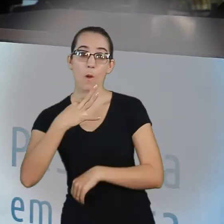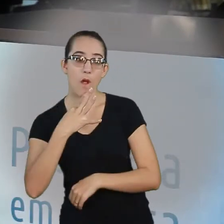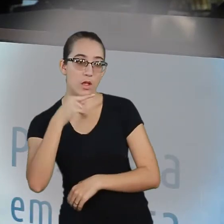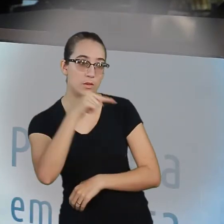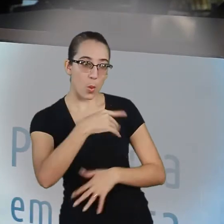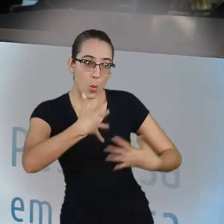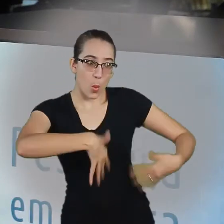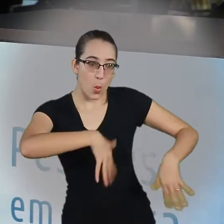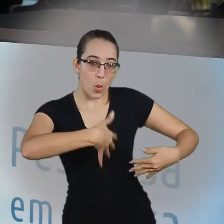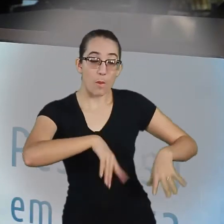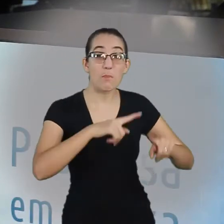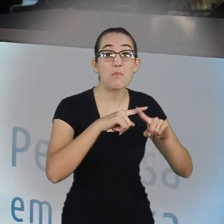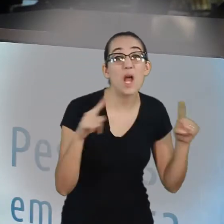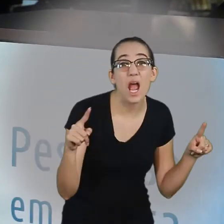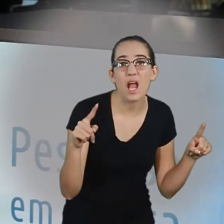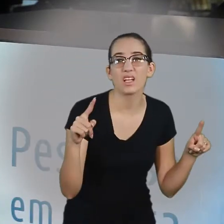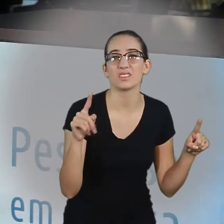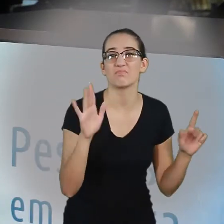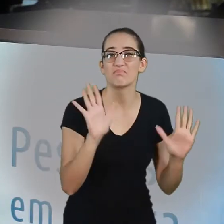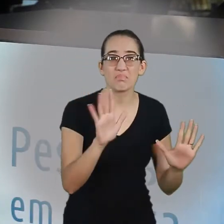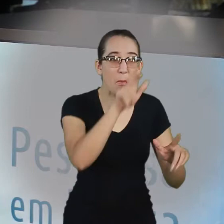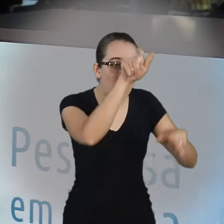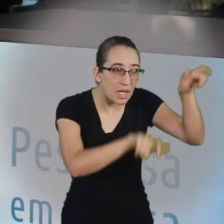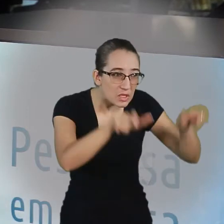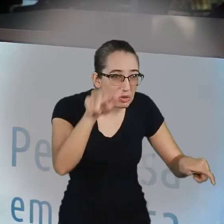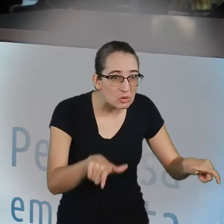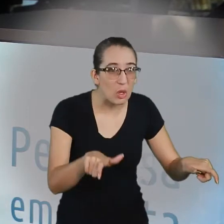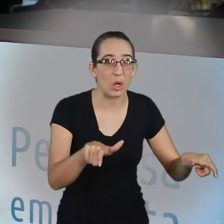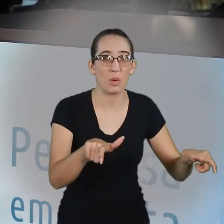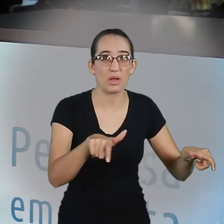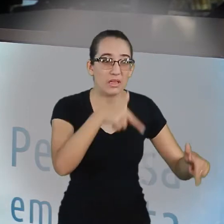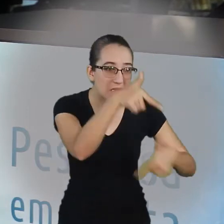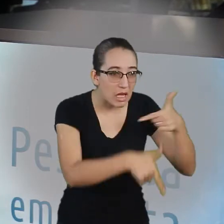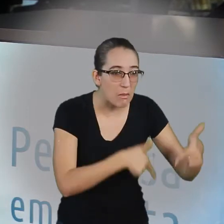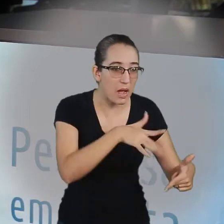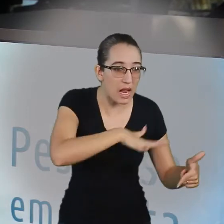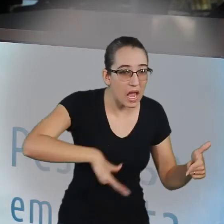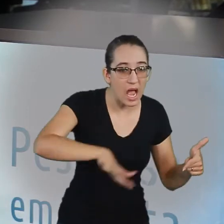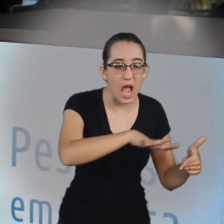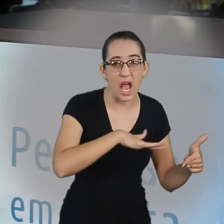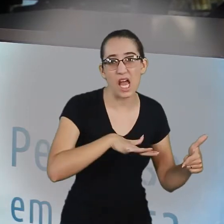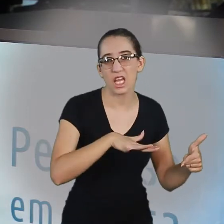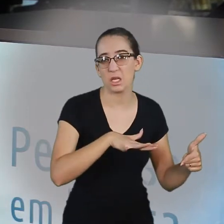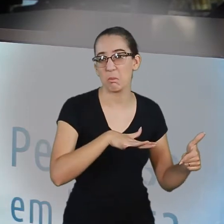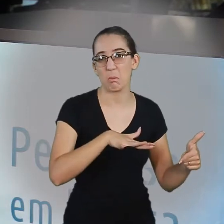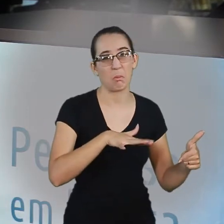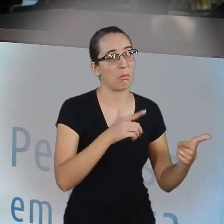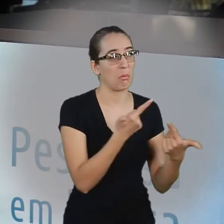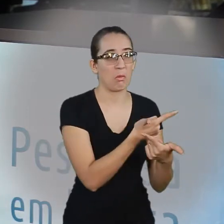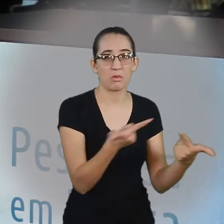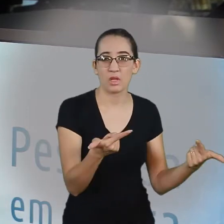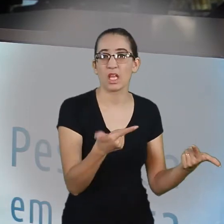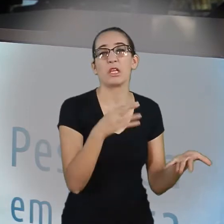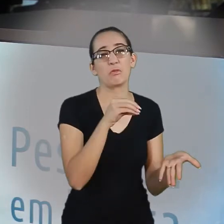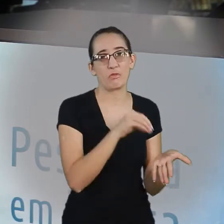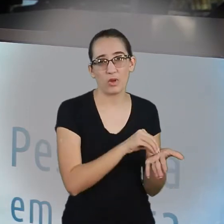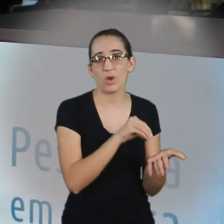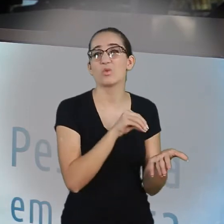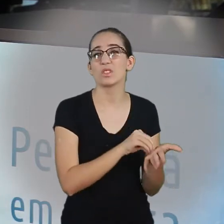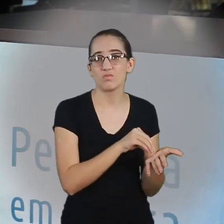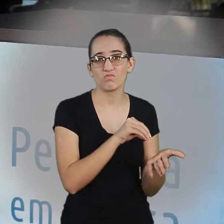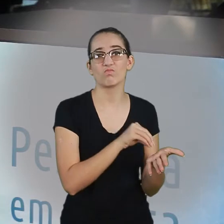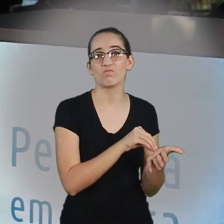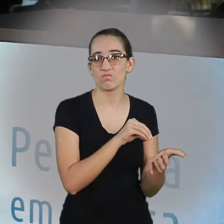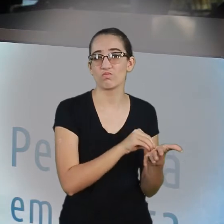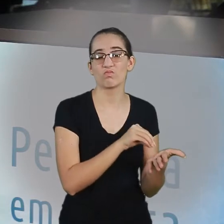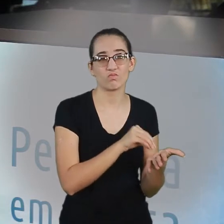cérebros, a gente não tem cérebros suficientes, entre aspas, né, esses cérebros, nós não temos pessoas suficientes que atuem na área no